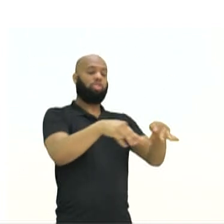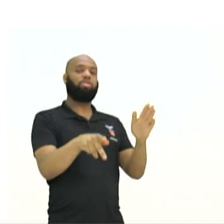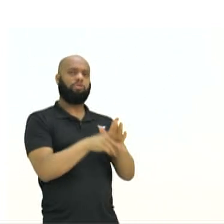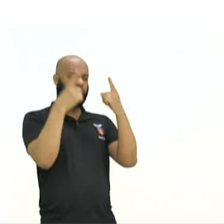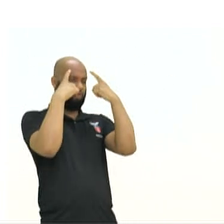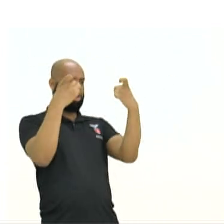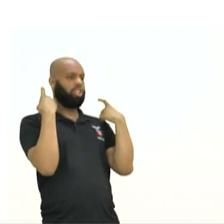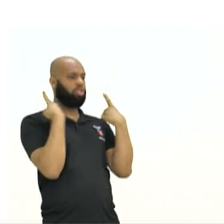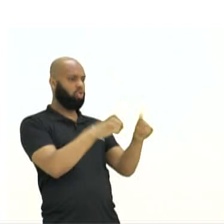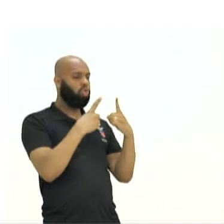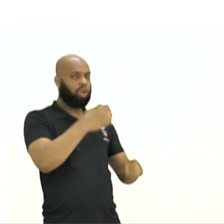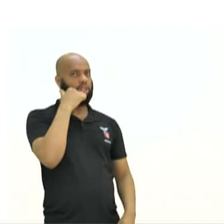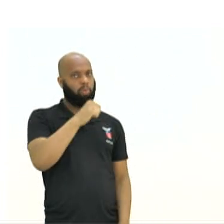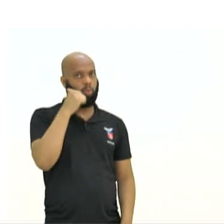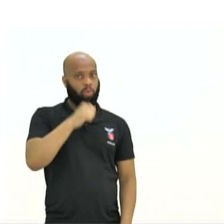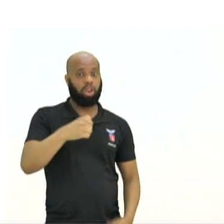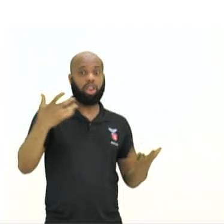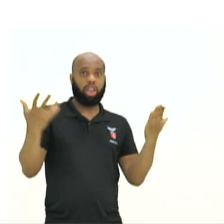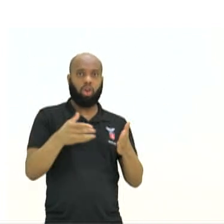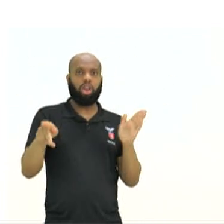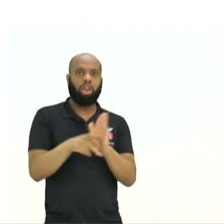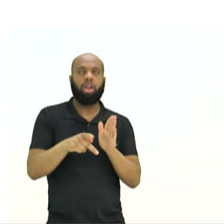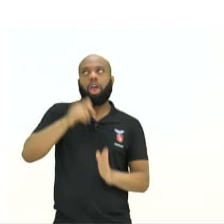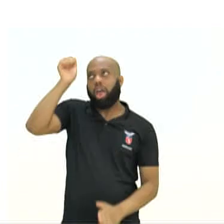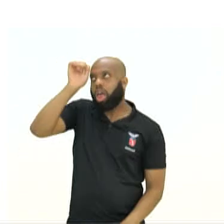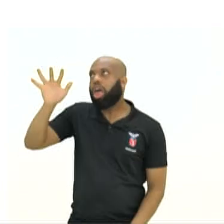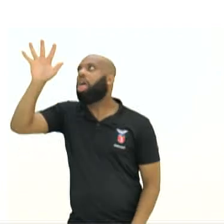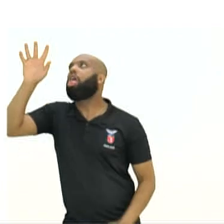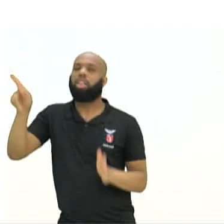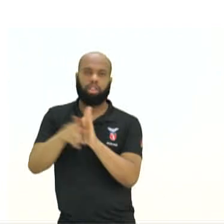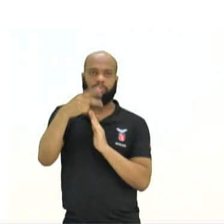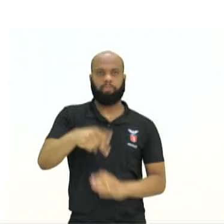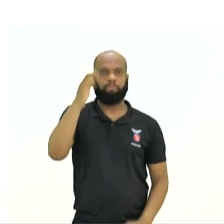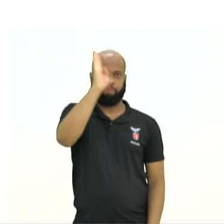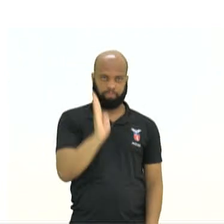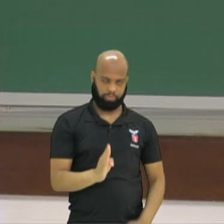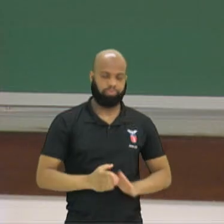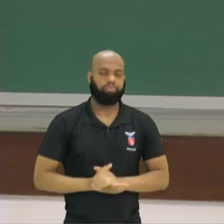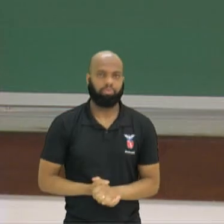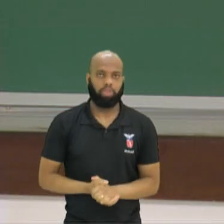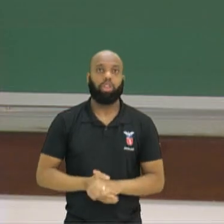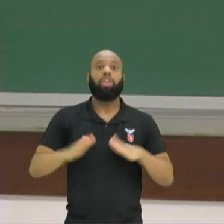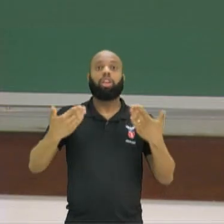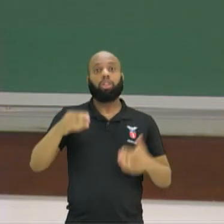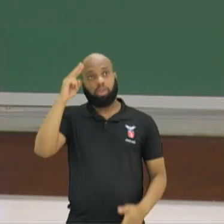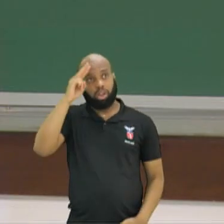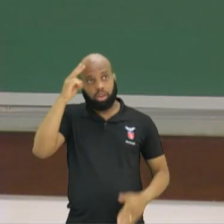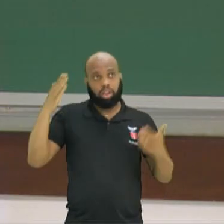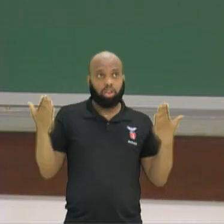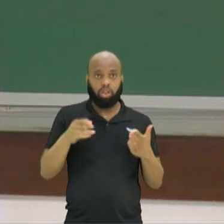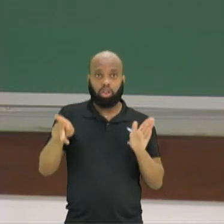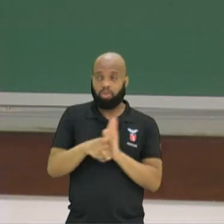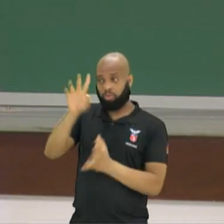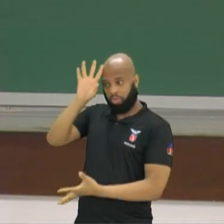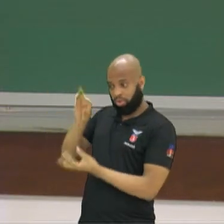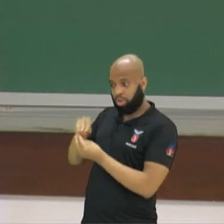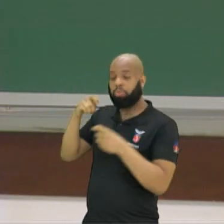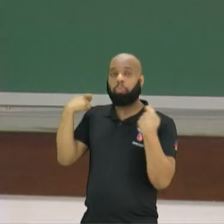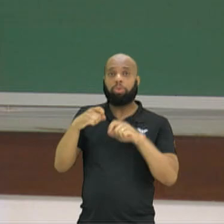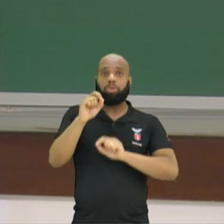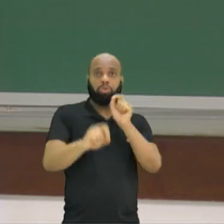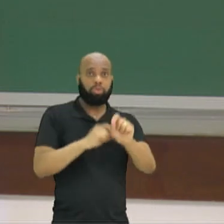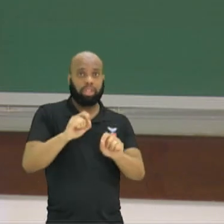contra a mulher deixe de ser uma utopia para o Brasil, beleza? Pessoal, então lembrando o seguinte, na conclusão você precisa